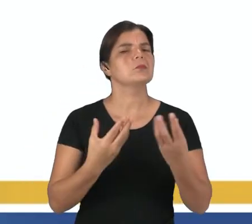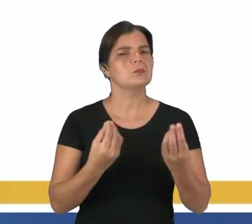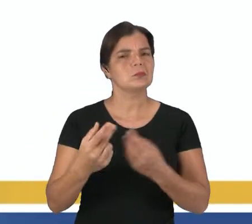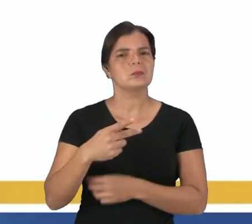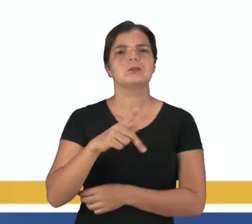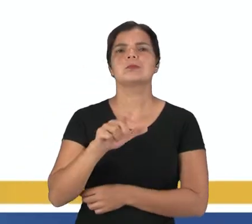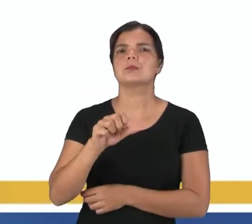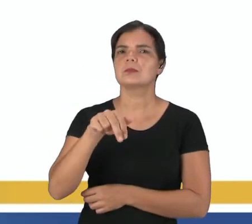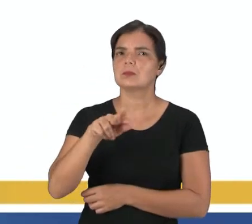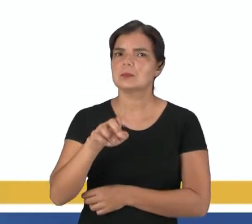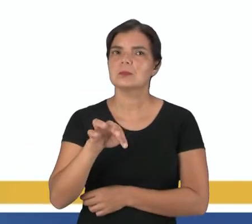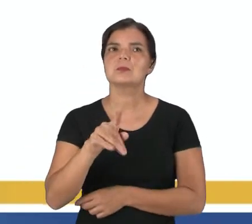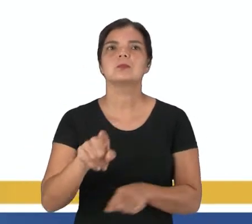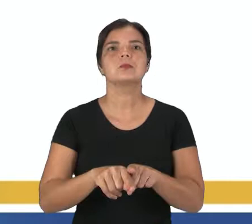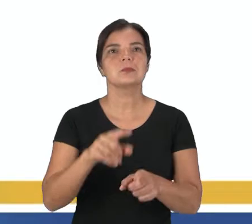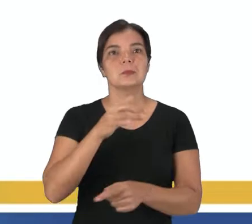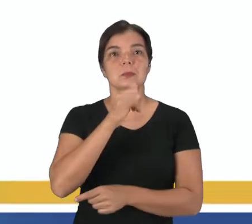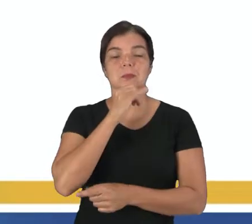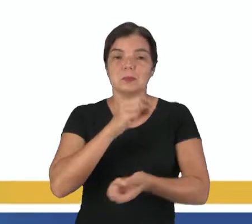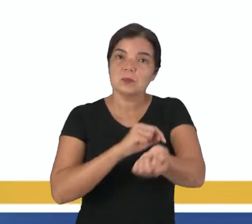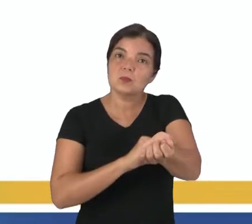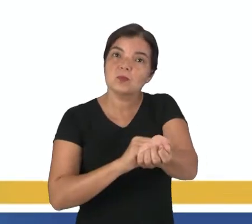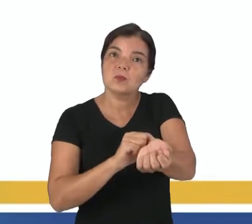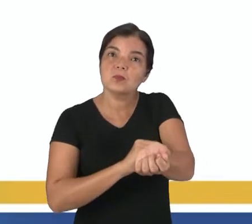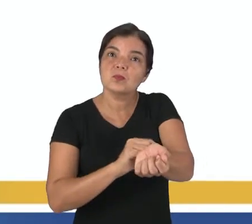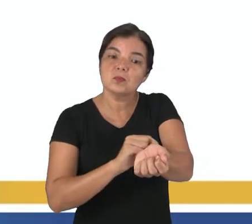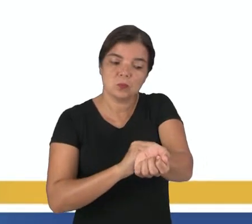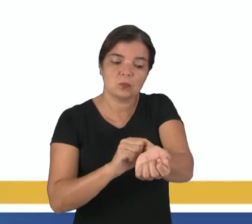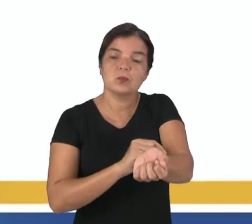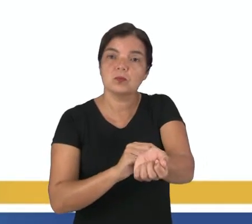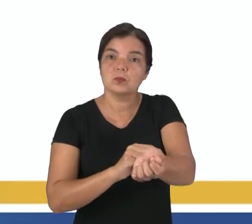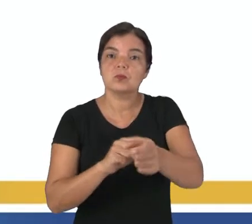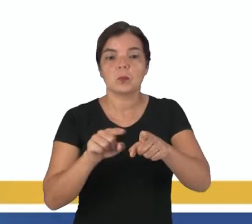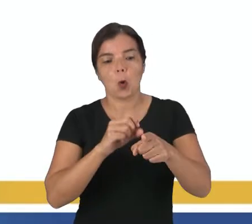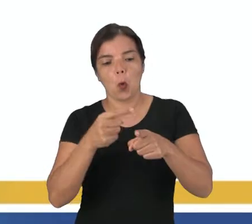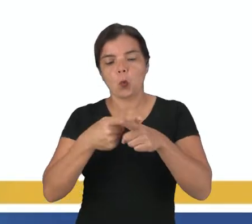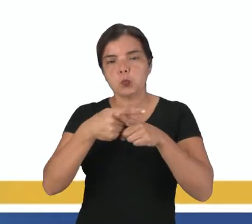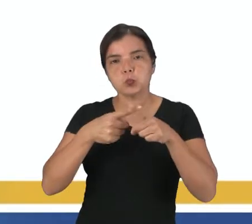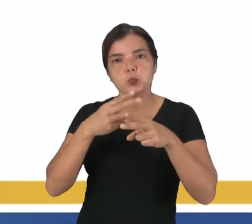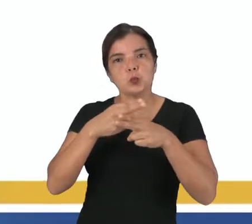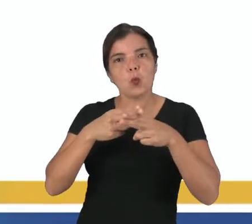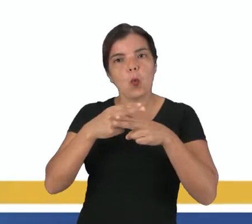plaqueta, No caso, quando a gente tem um ferimento, eu corto o dedo com uma